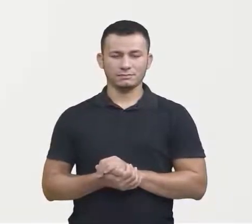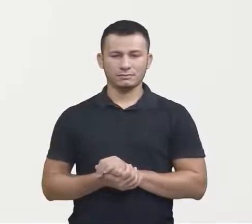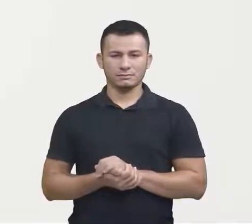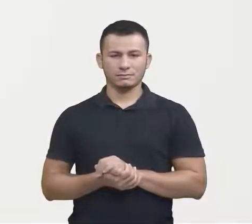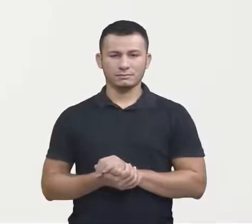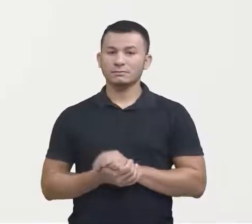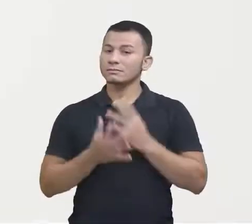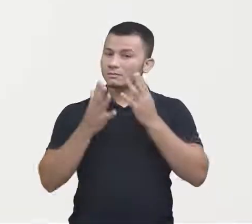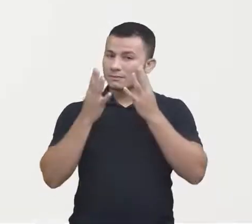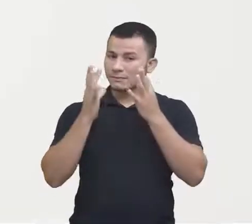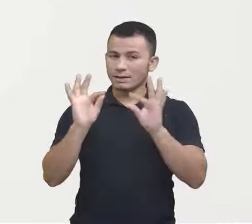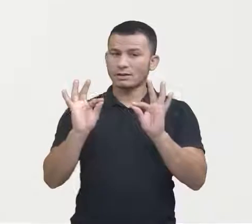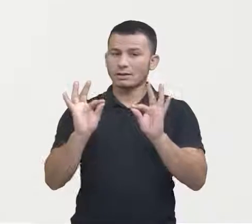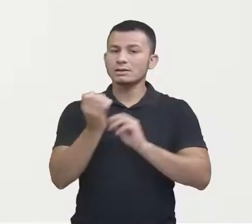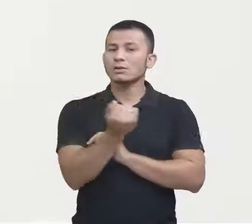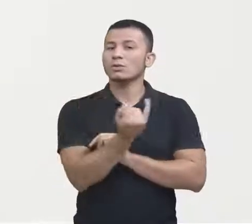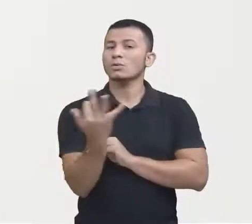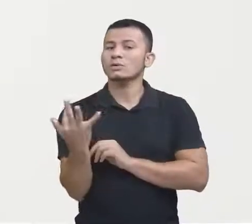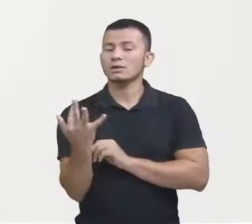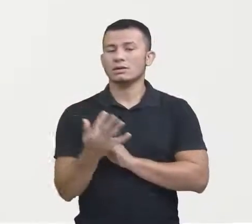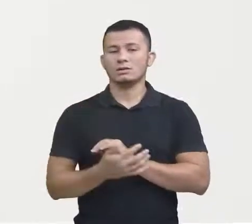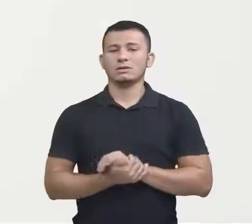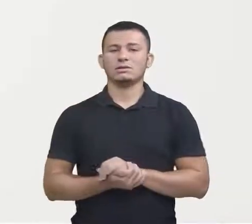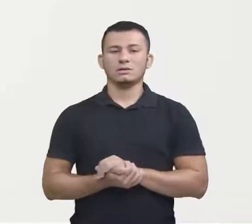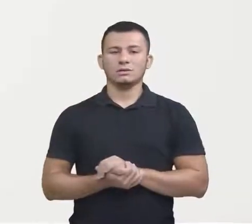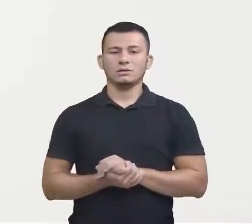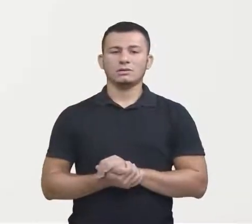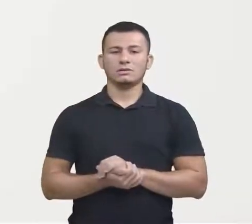E é só pensam Na quantidade